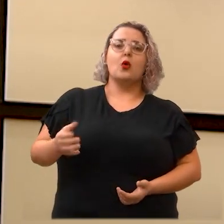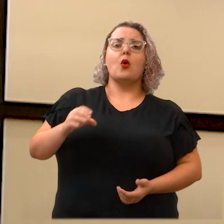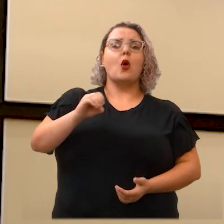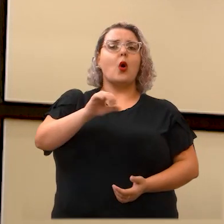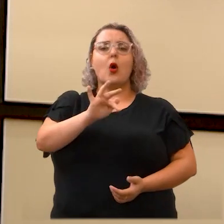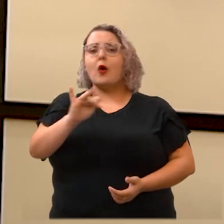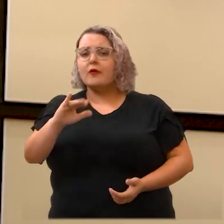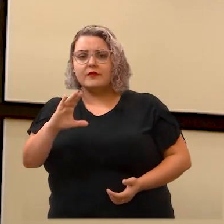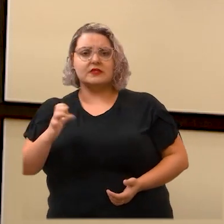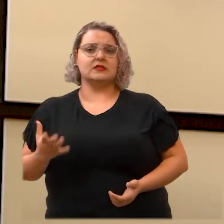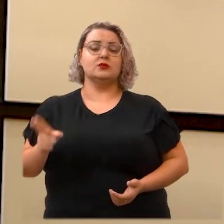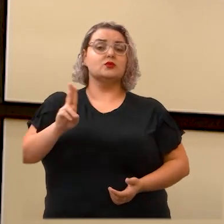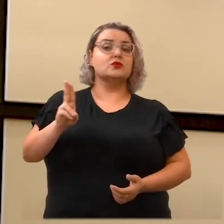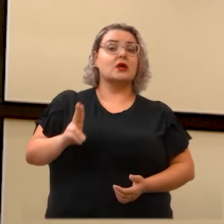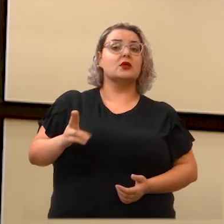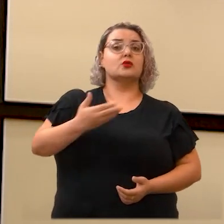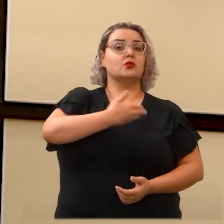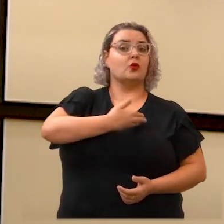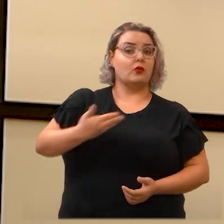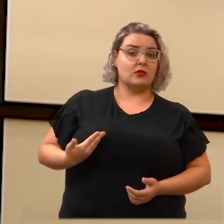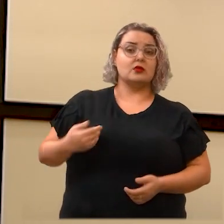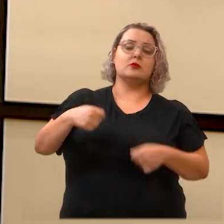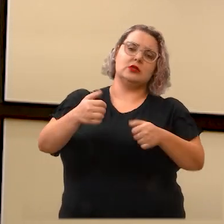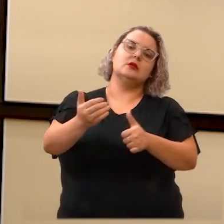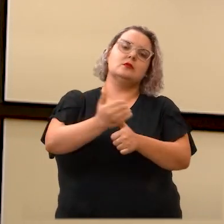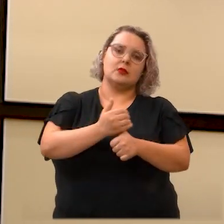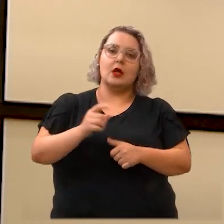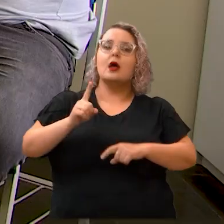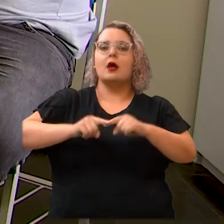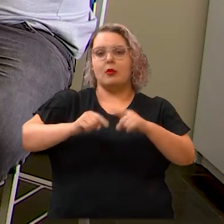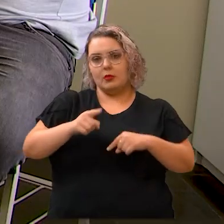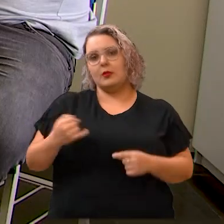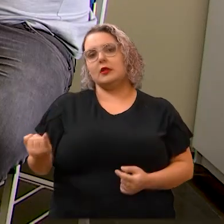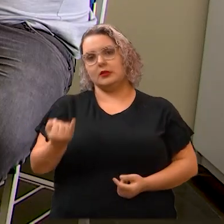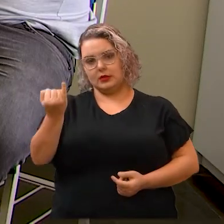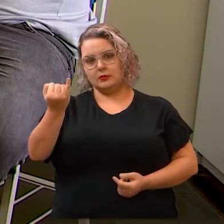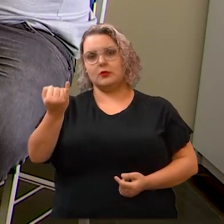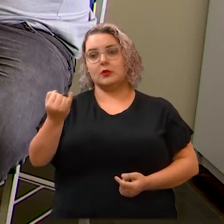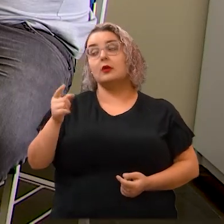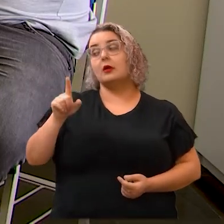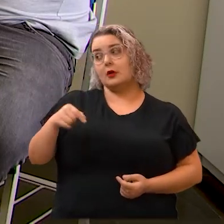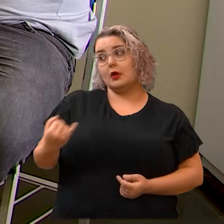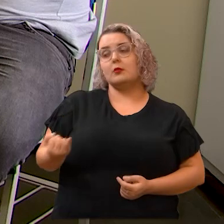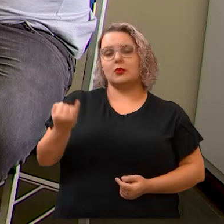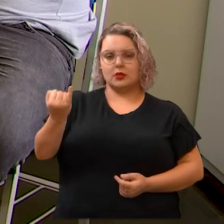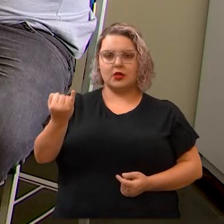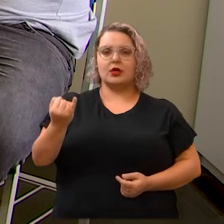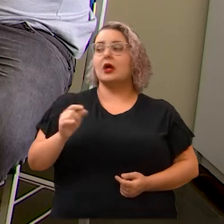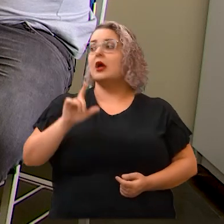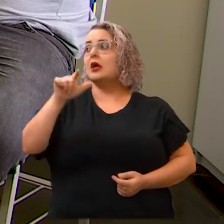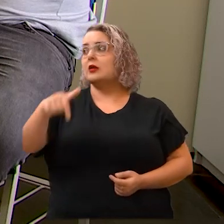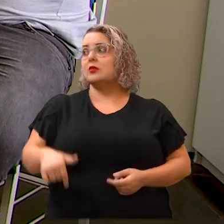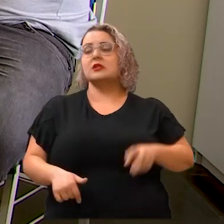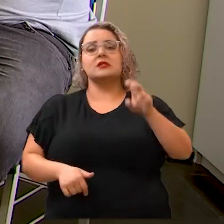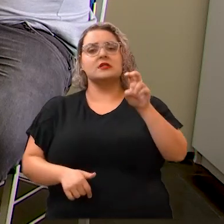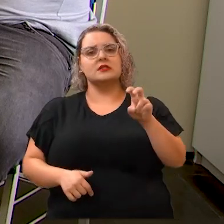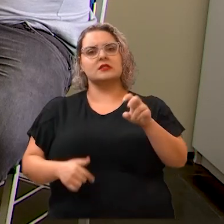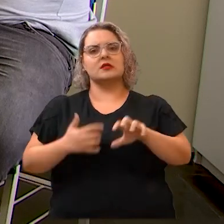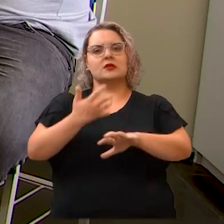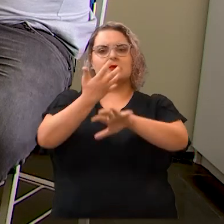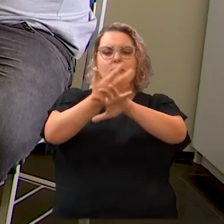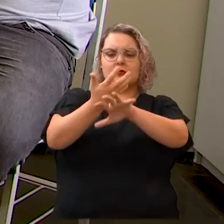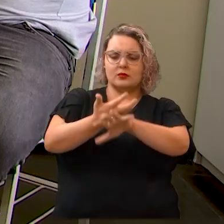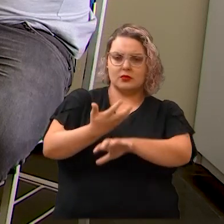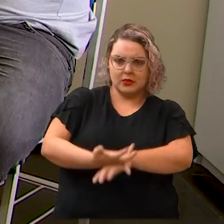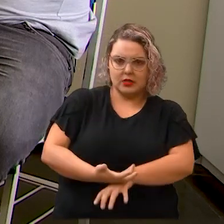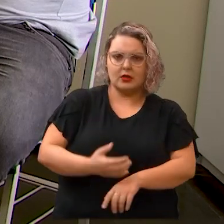usados no governo você tem que dominar Então essa é uma matéria também importante e a partir daí tirando essas cinco matérias